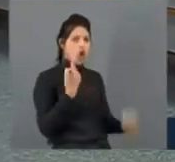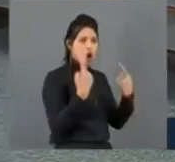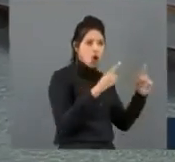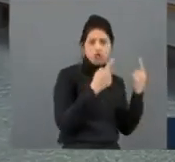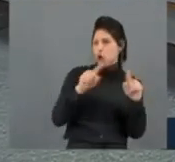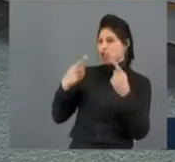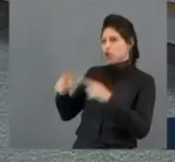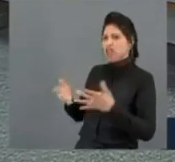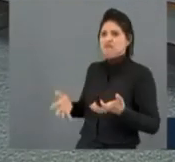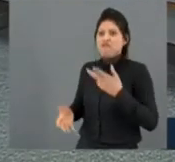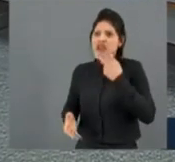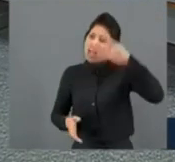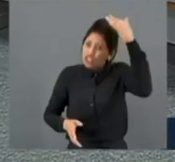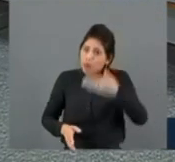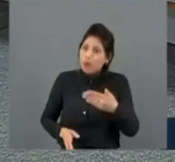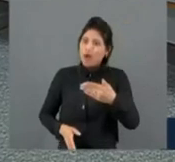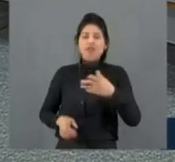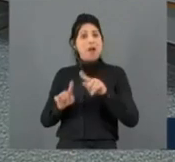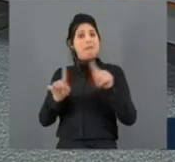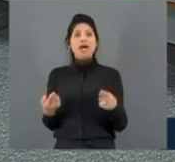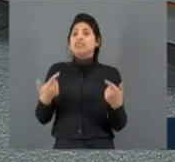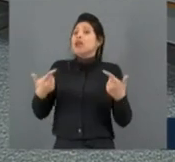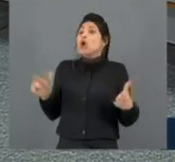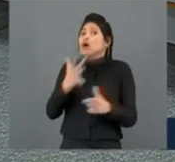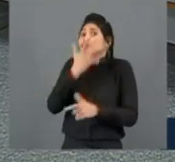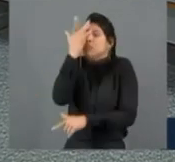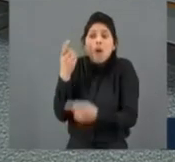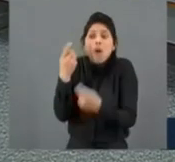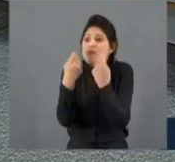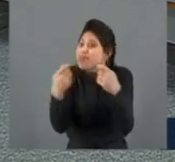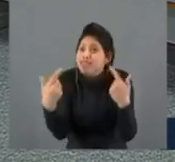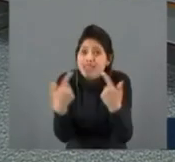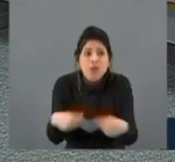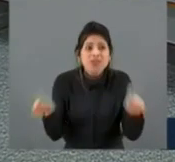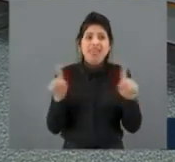falar de provas, e o que estão fazendo com pessoas que ainda estão